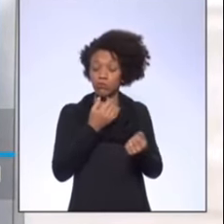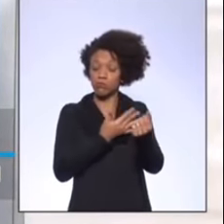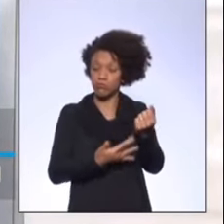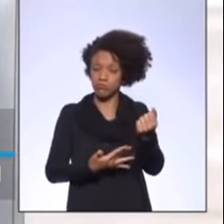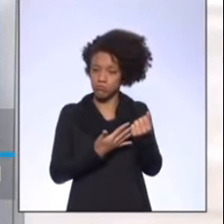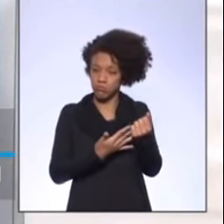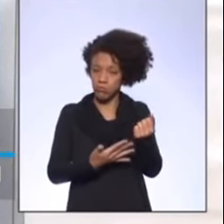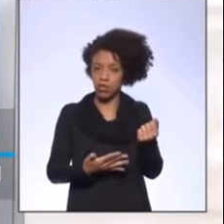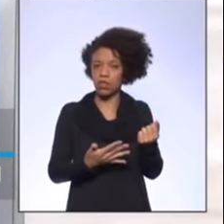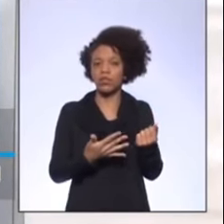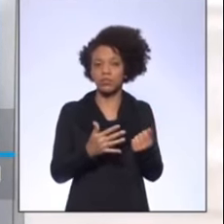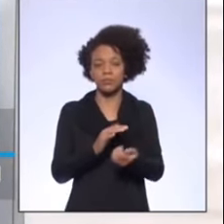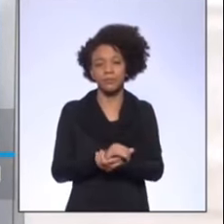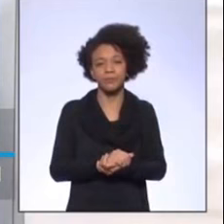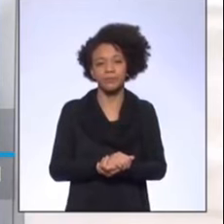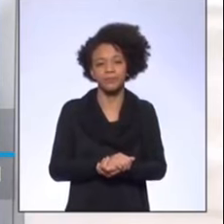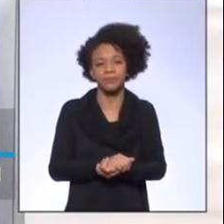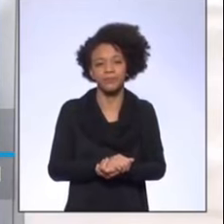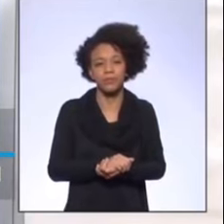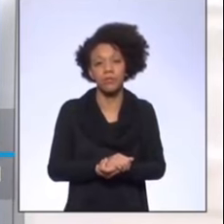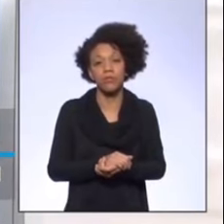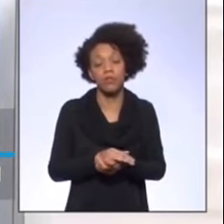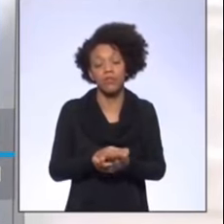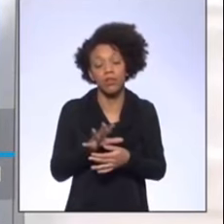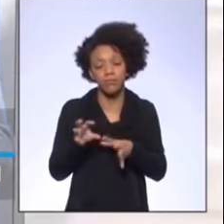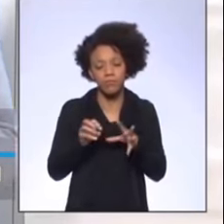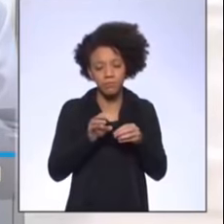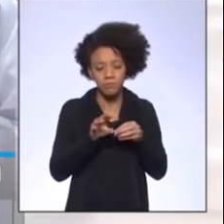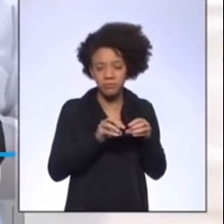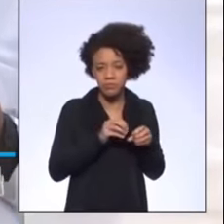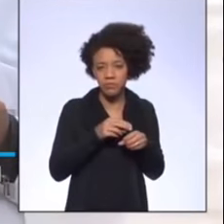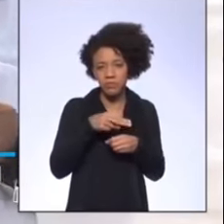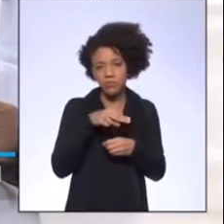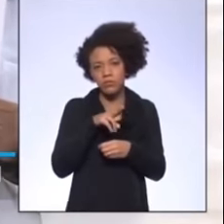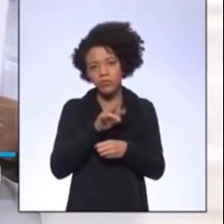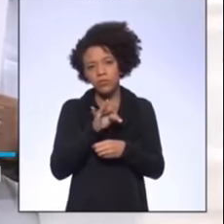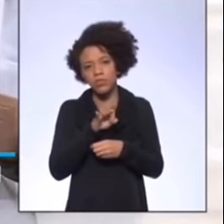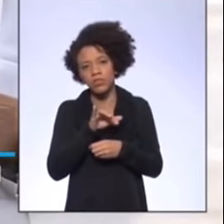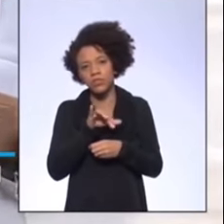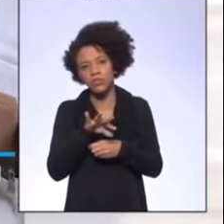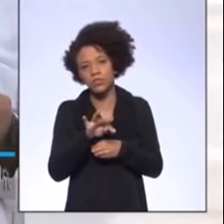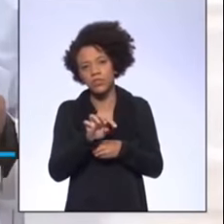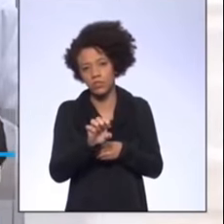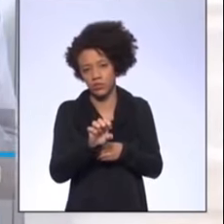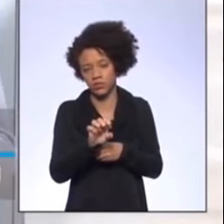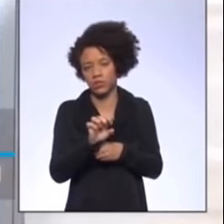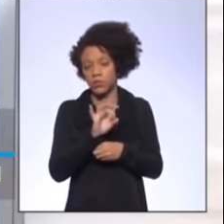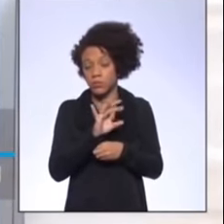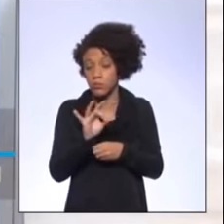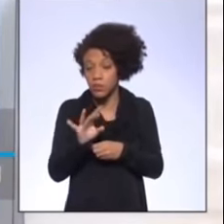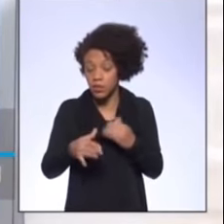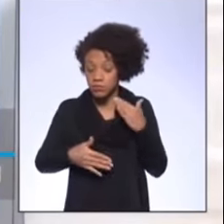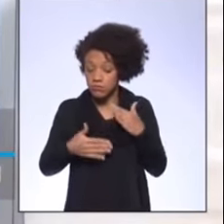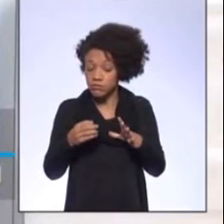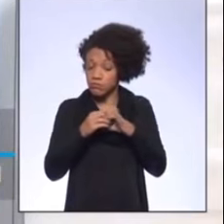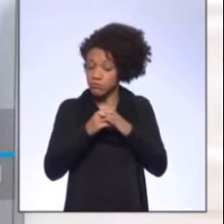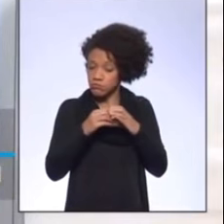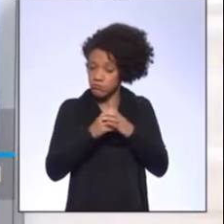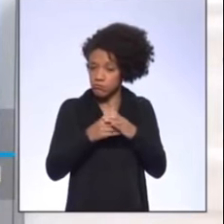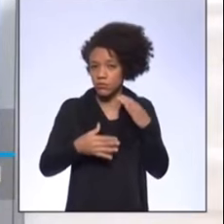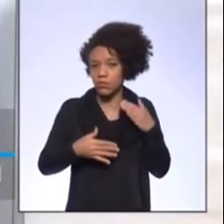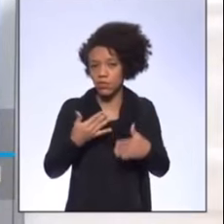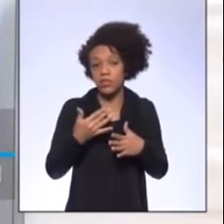pegar os nutrientes necessários para cada célula do seu corpo. Lembrando que cada célula do seu corpo